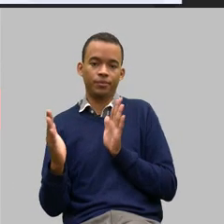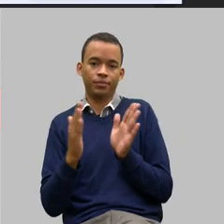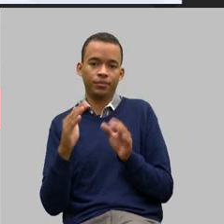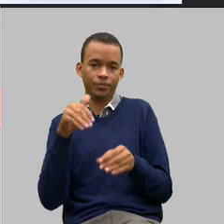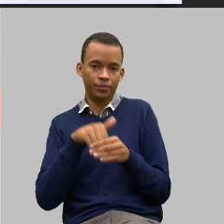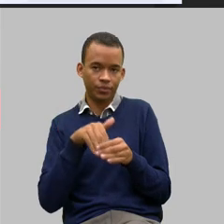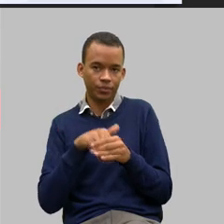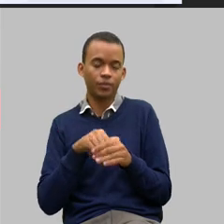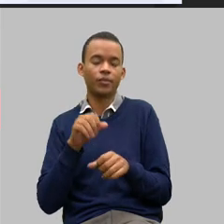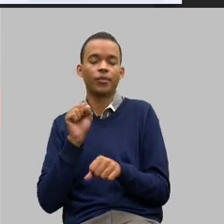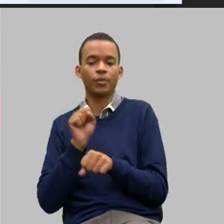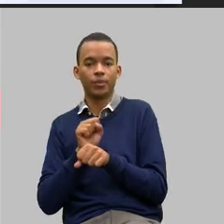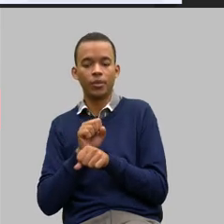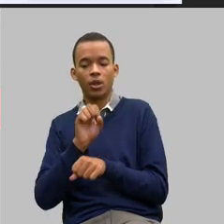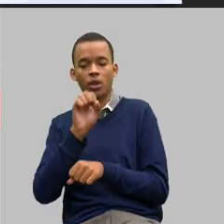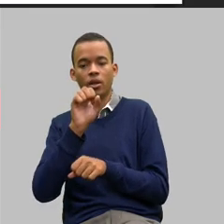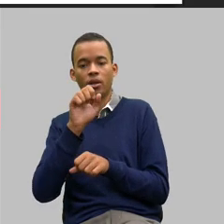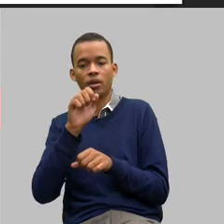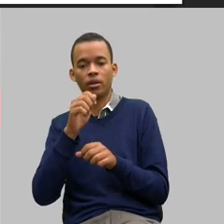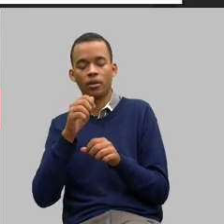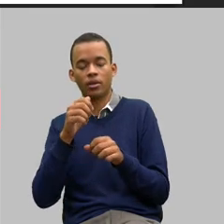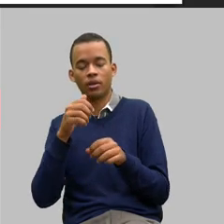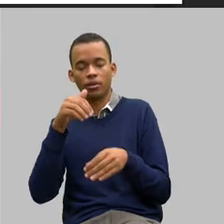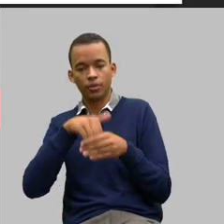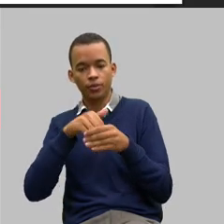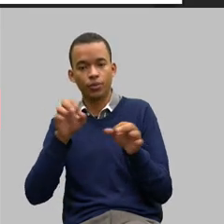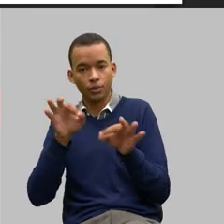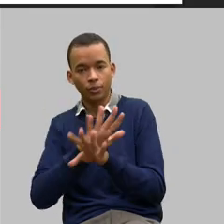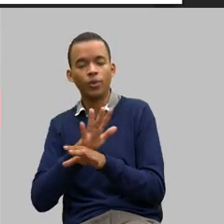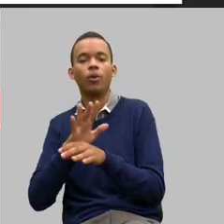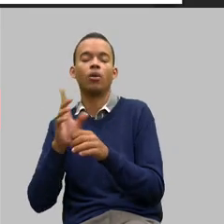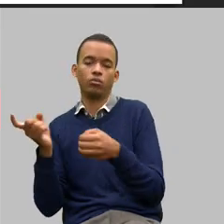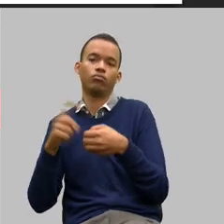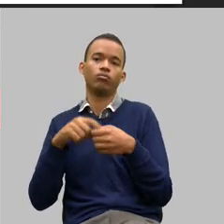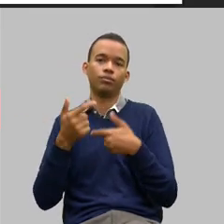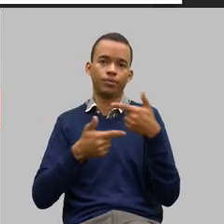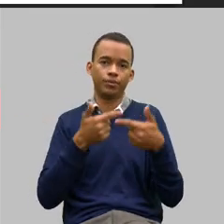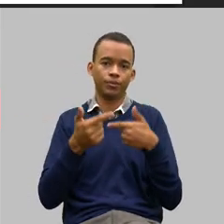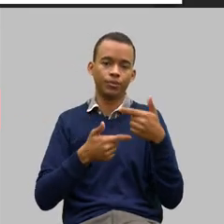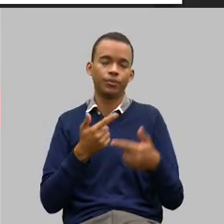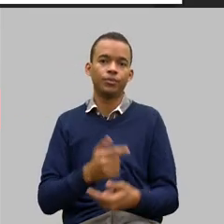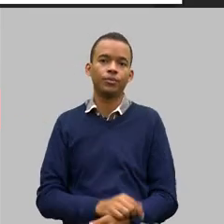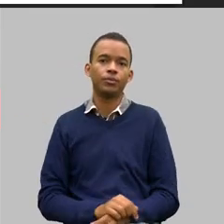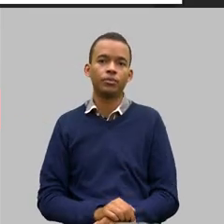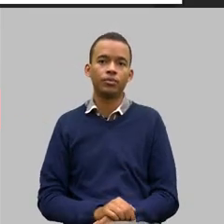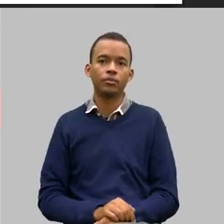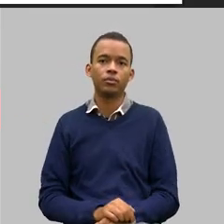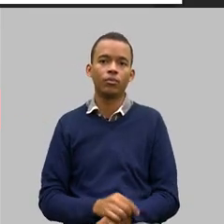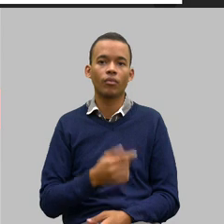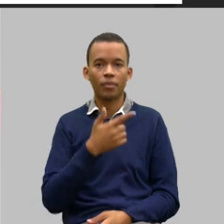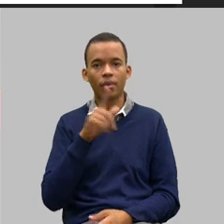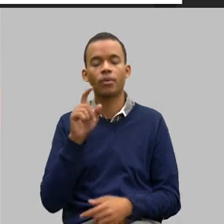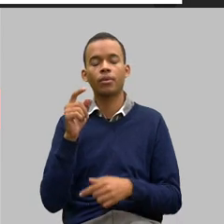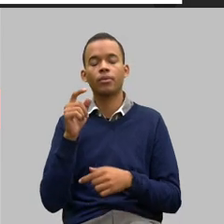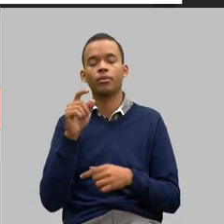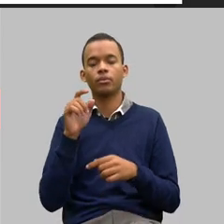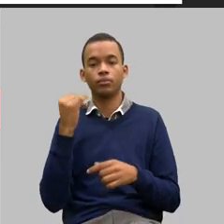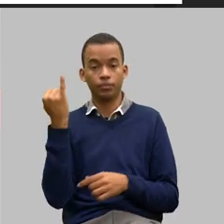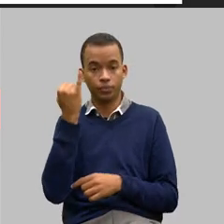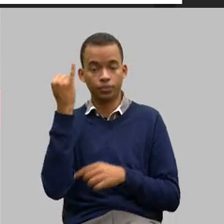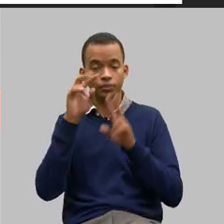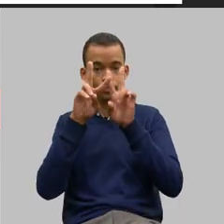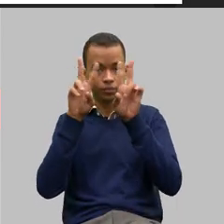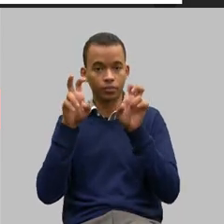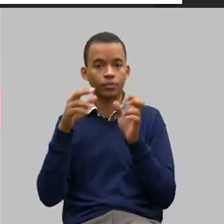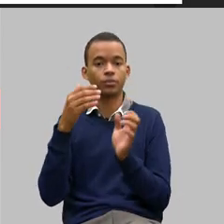eh falando das edificações né uma outra vertente uma vertical muito importante aqui do trabalho da secretaria eh nós temos